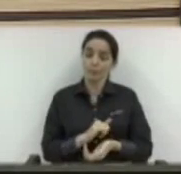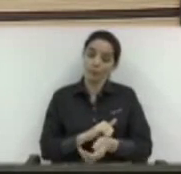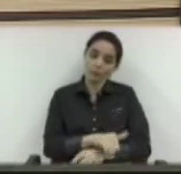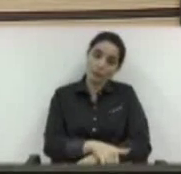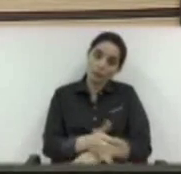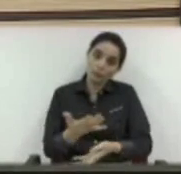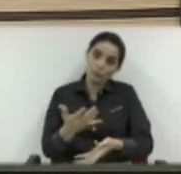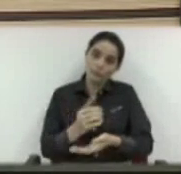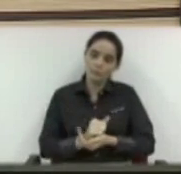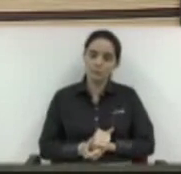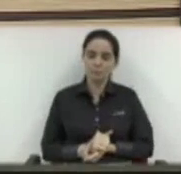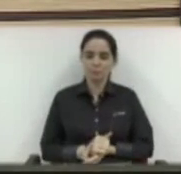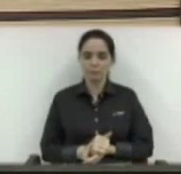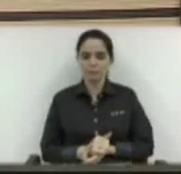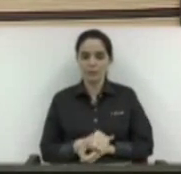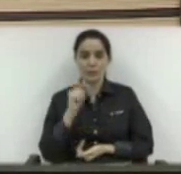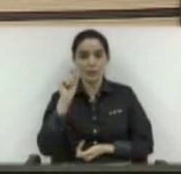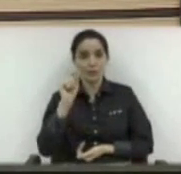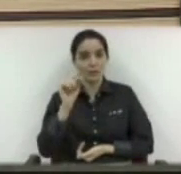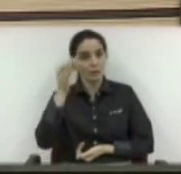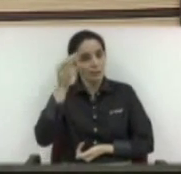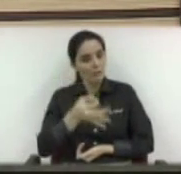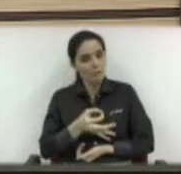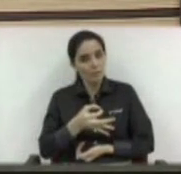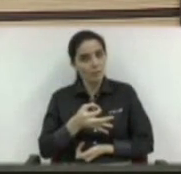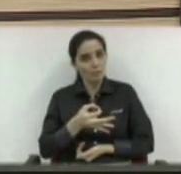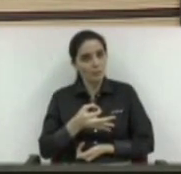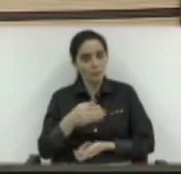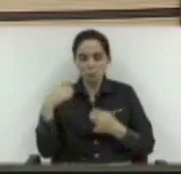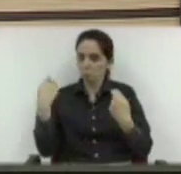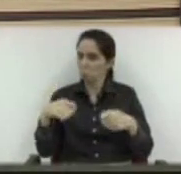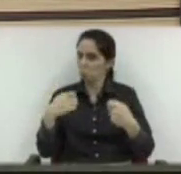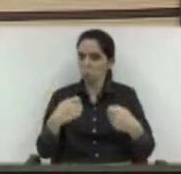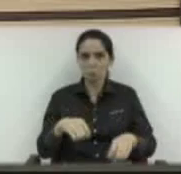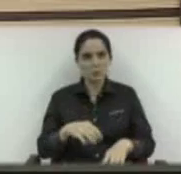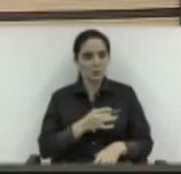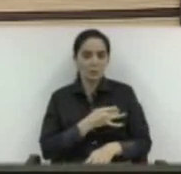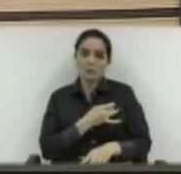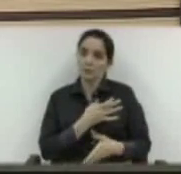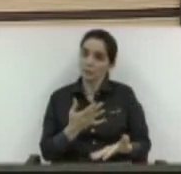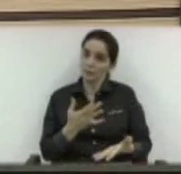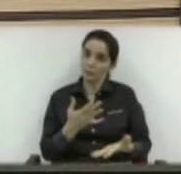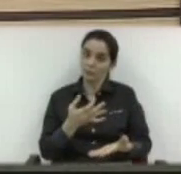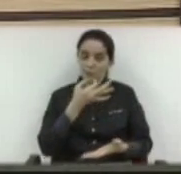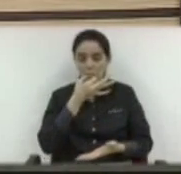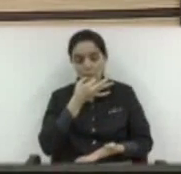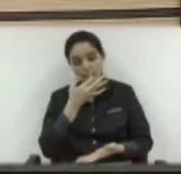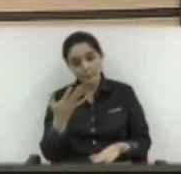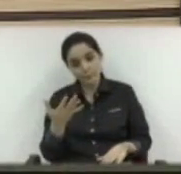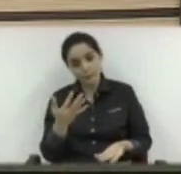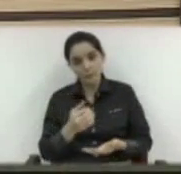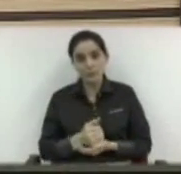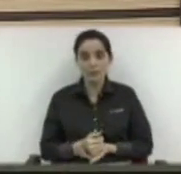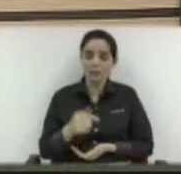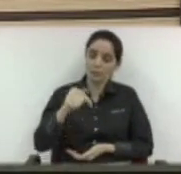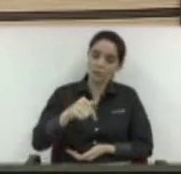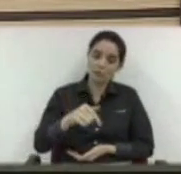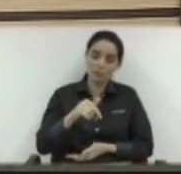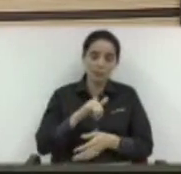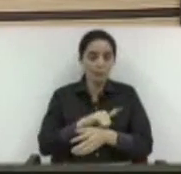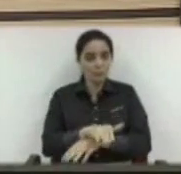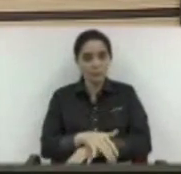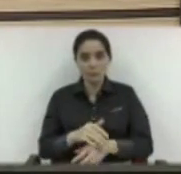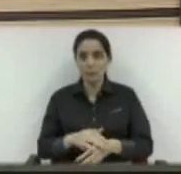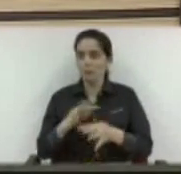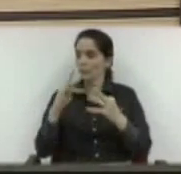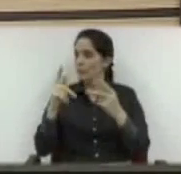vir. Acho que quem não deve não teme, então era o momento oportuno dela se explicar, acho que passou. Obrigado. Convido todos os demais vereadores que